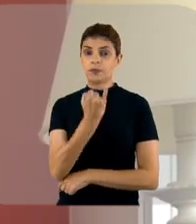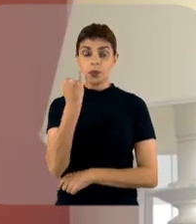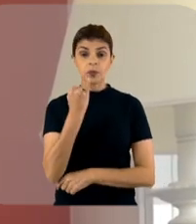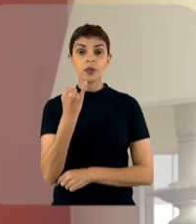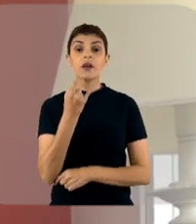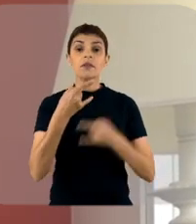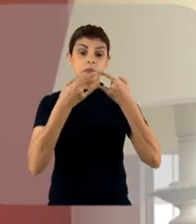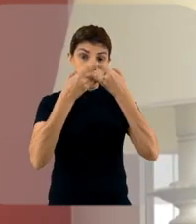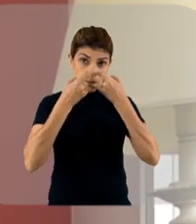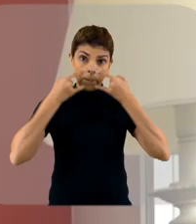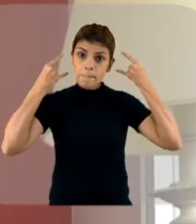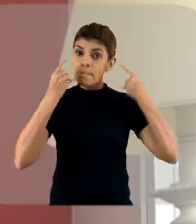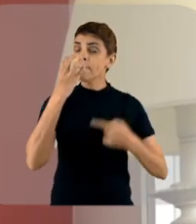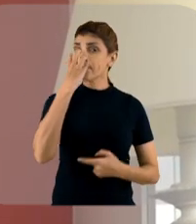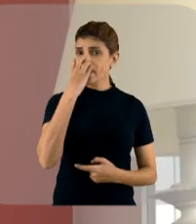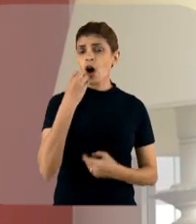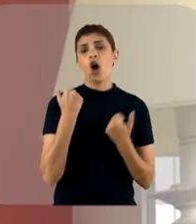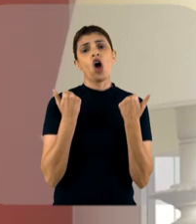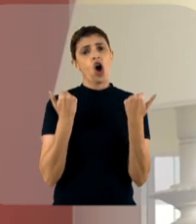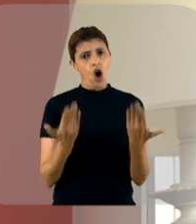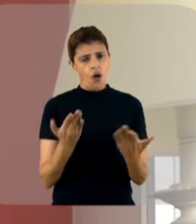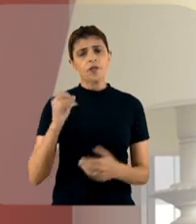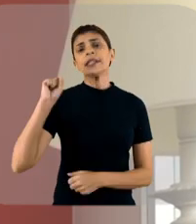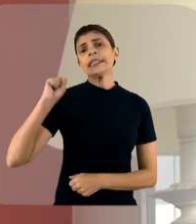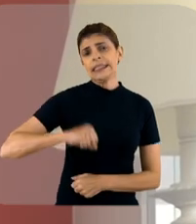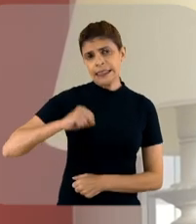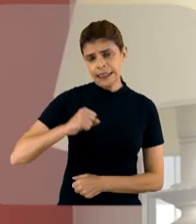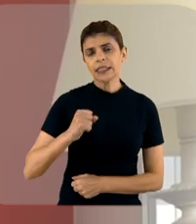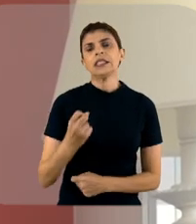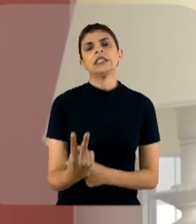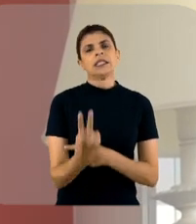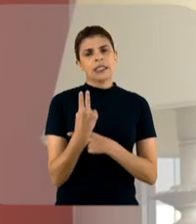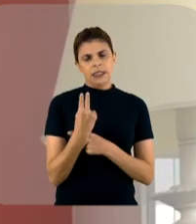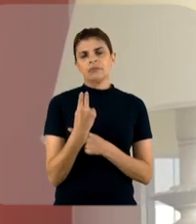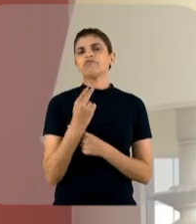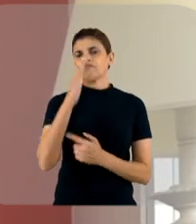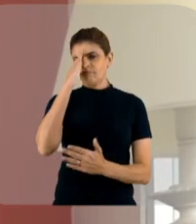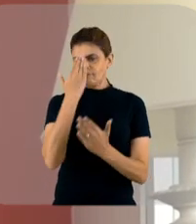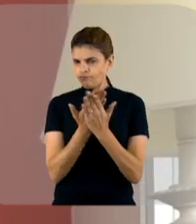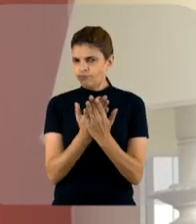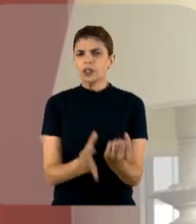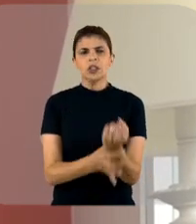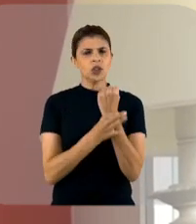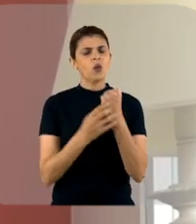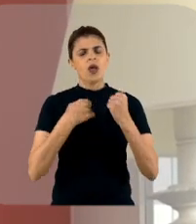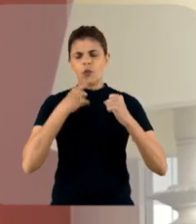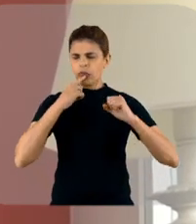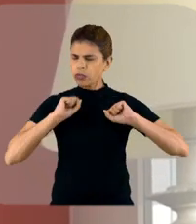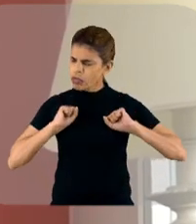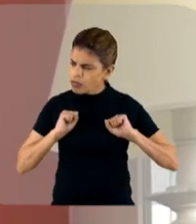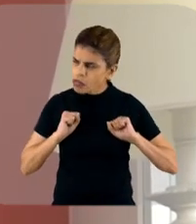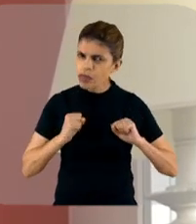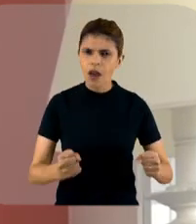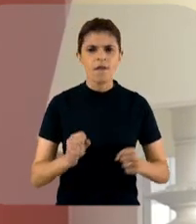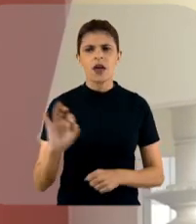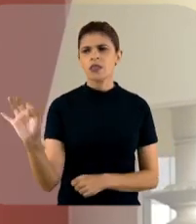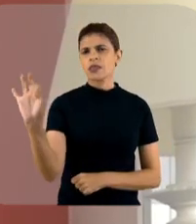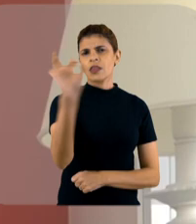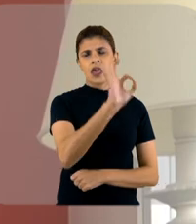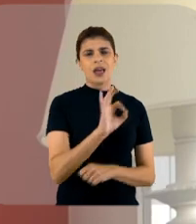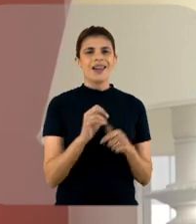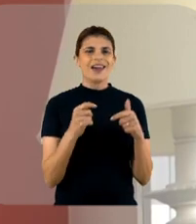muito bem, é importante. Então, a máscara oferece sim, o uso de máscaras oferece segurança sim, e eu